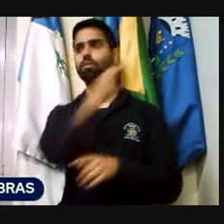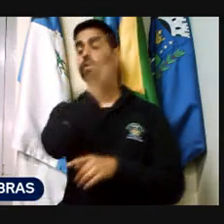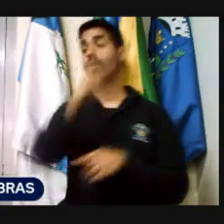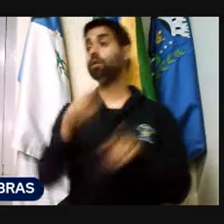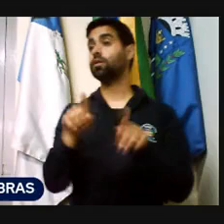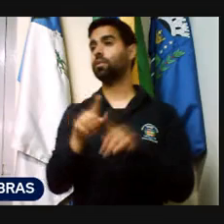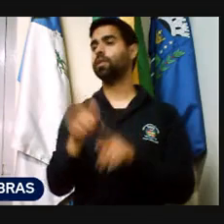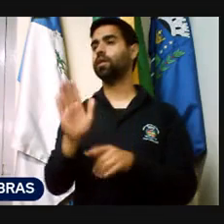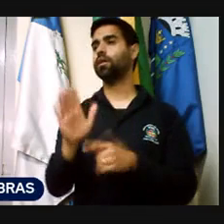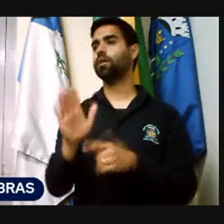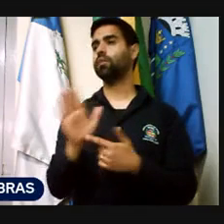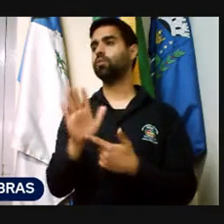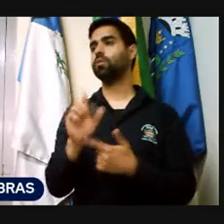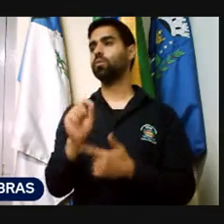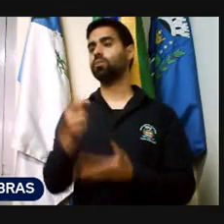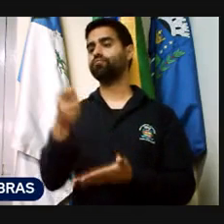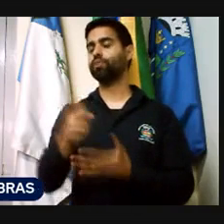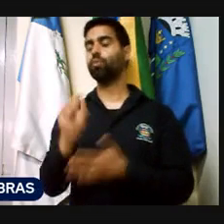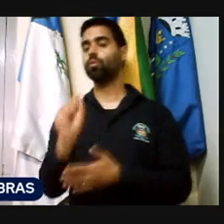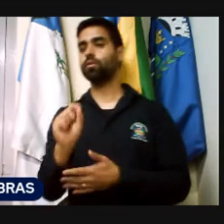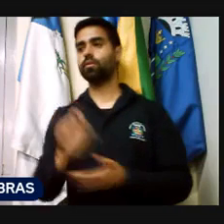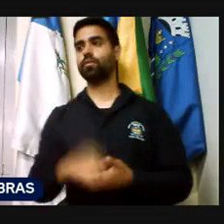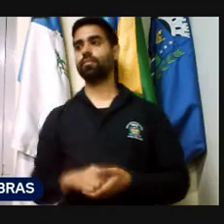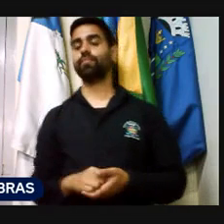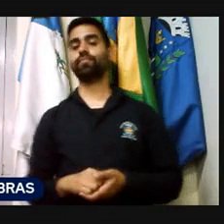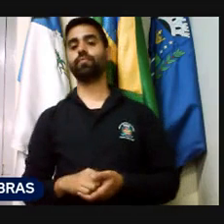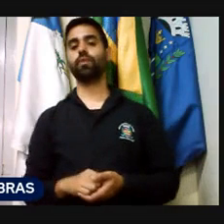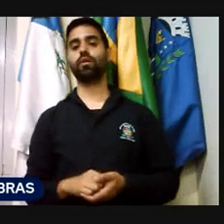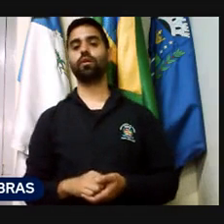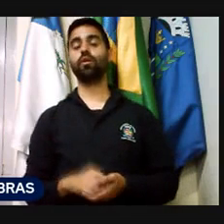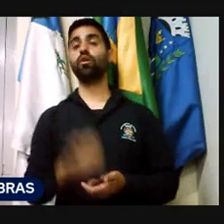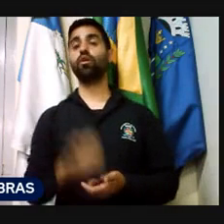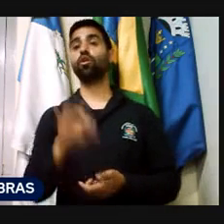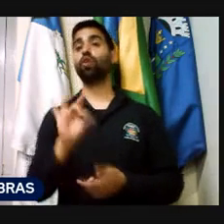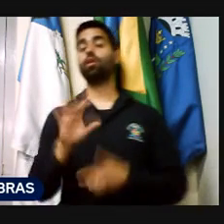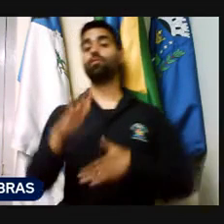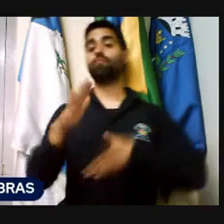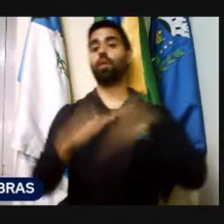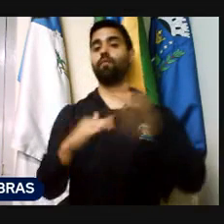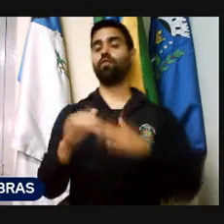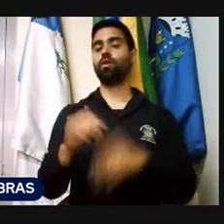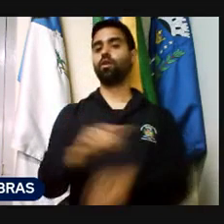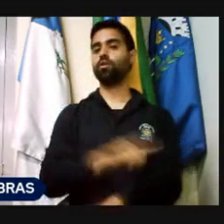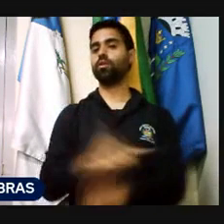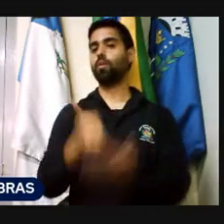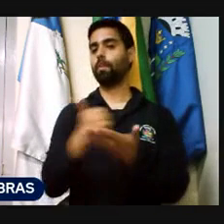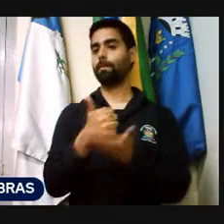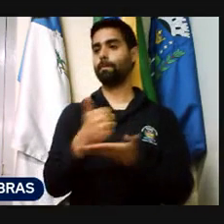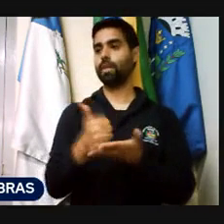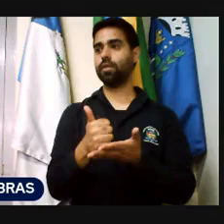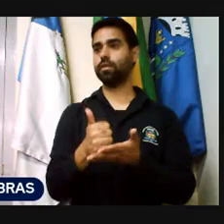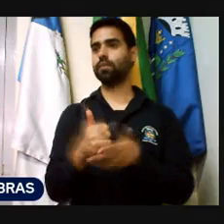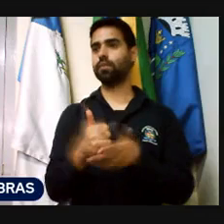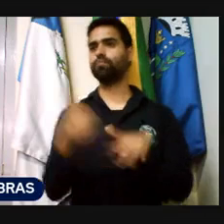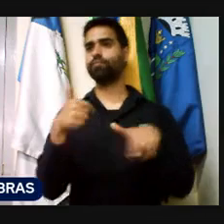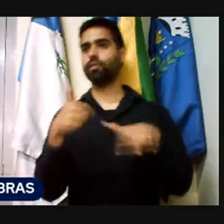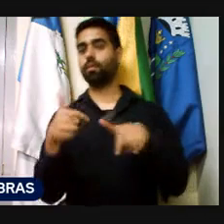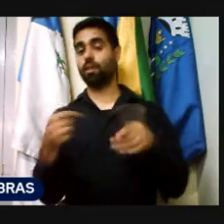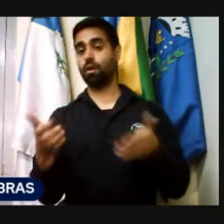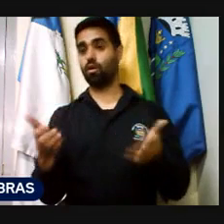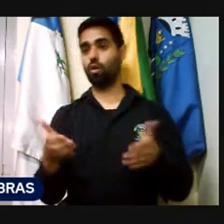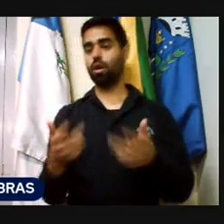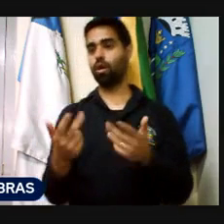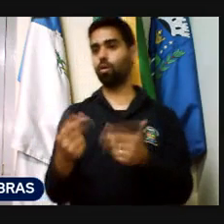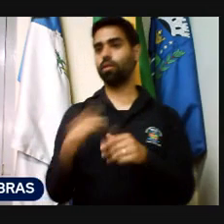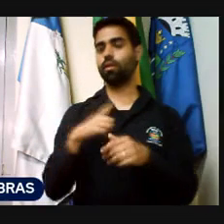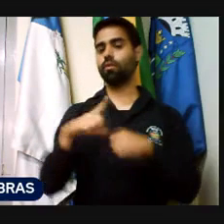último apresentado a seguinte decisão. Exclusivamente para contemplar os profissionais de educação básica em efetivo exercício, conforme